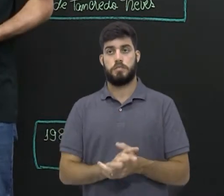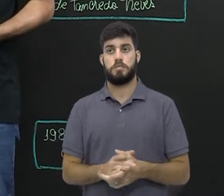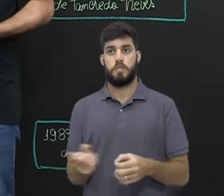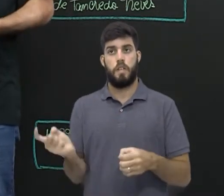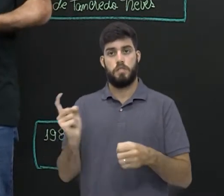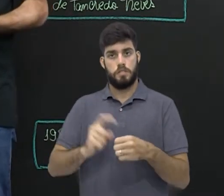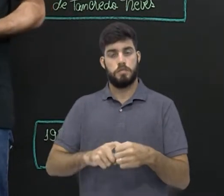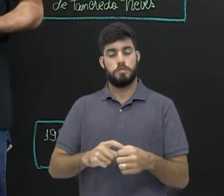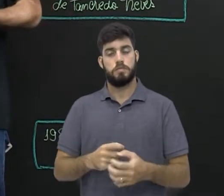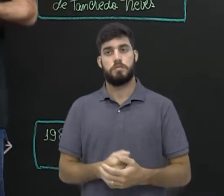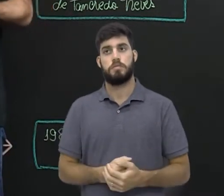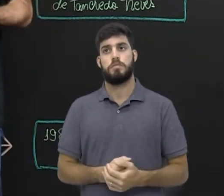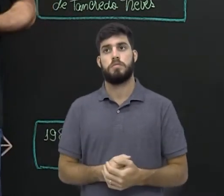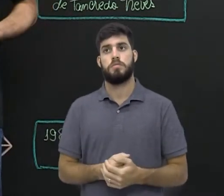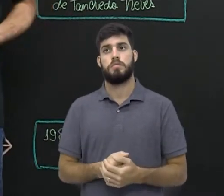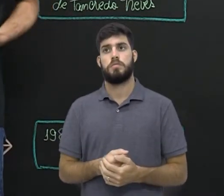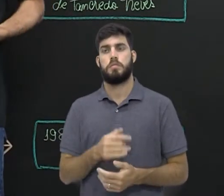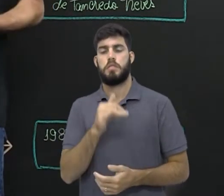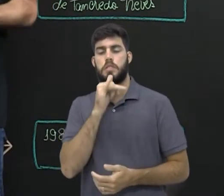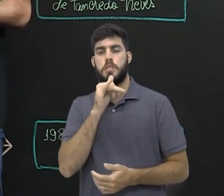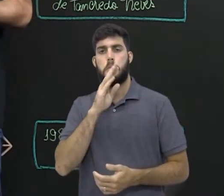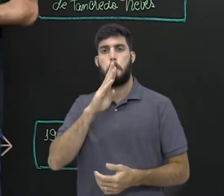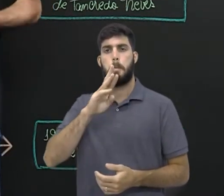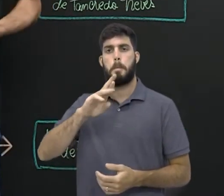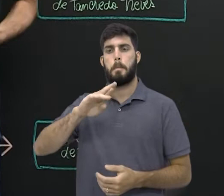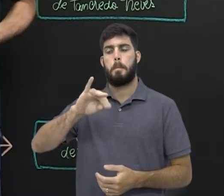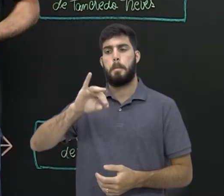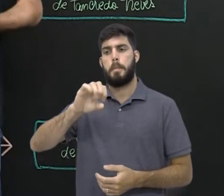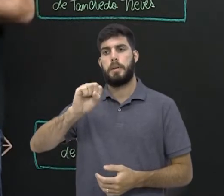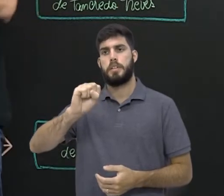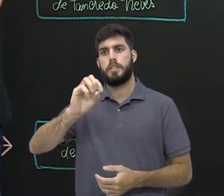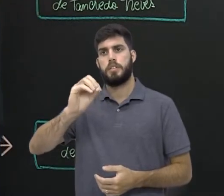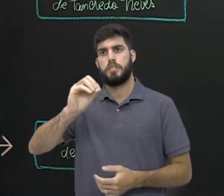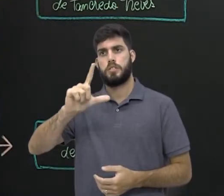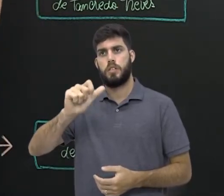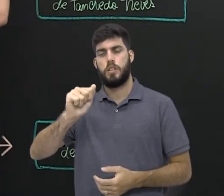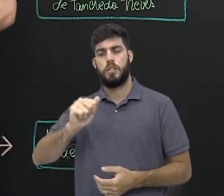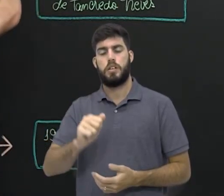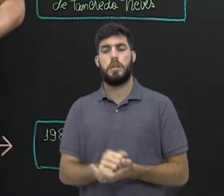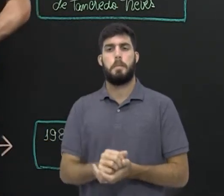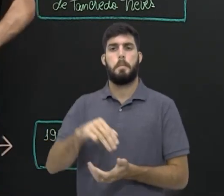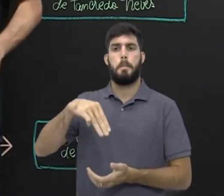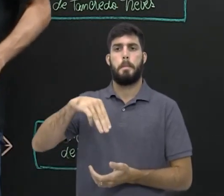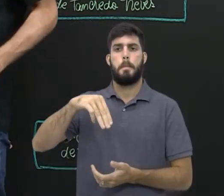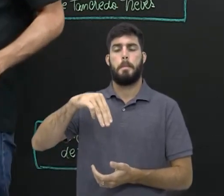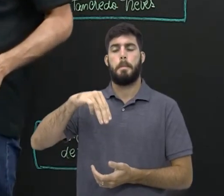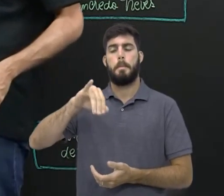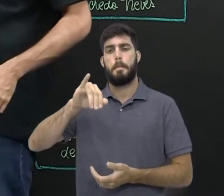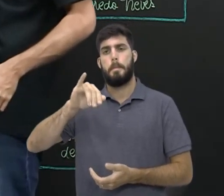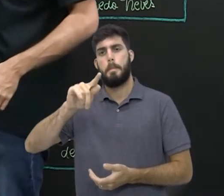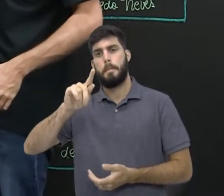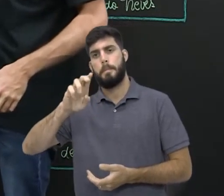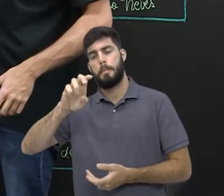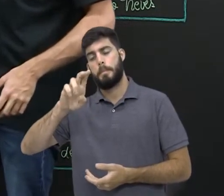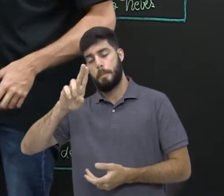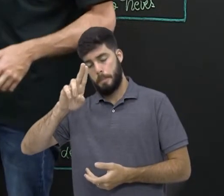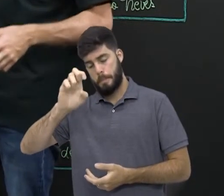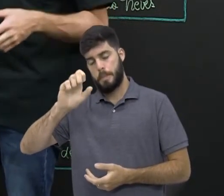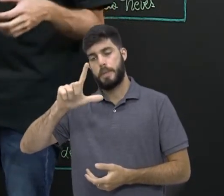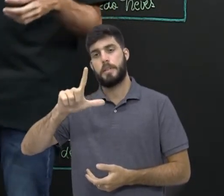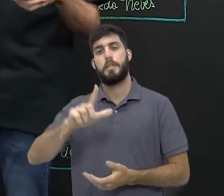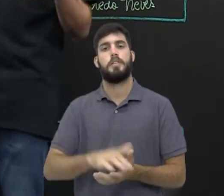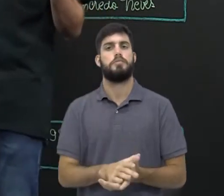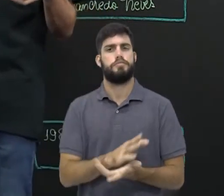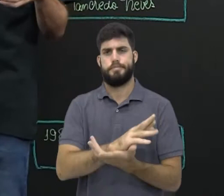voltaram para o Brasil, como é o caso do Leonel Brizola, do Miguel Arraes, do Luiz Carlos Prestes. O que acontece então?